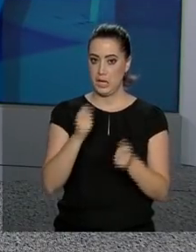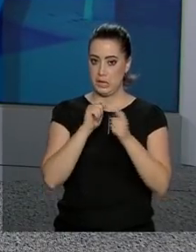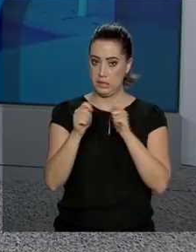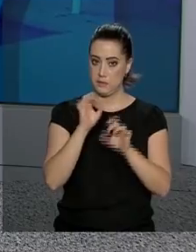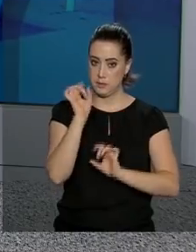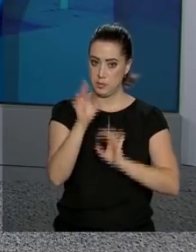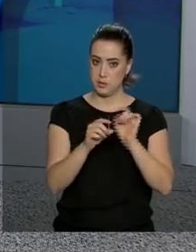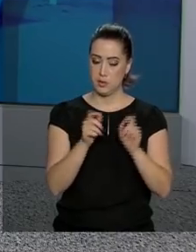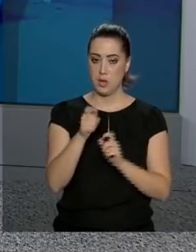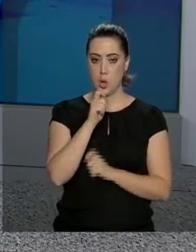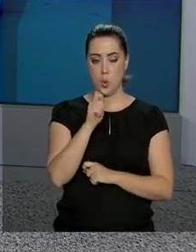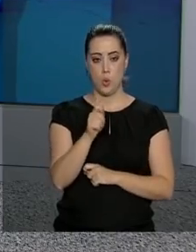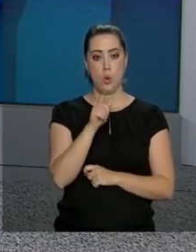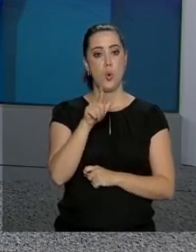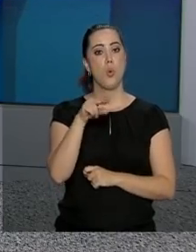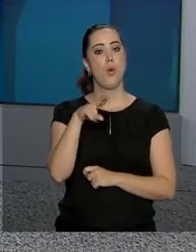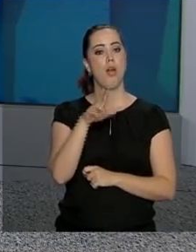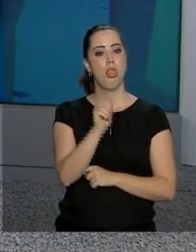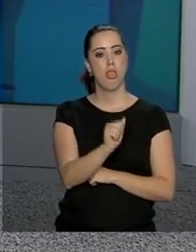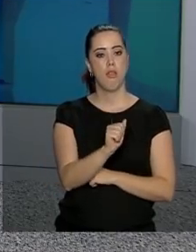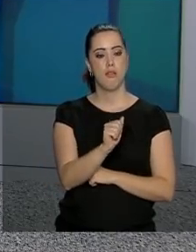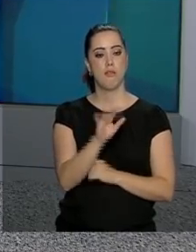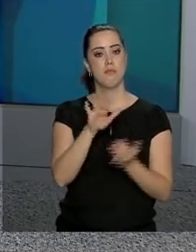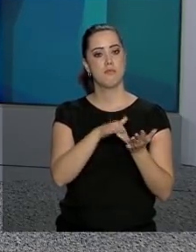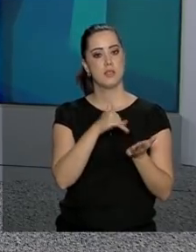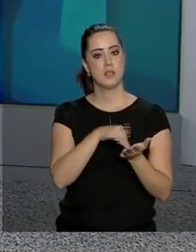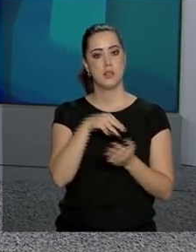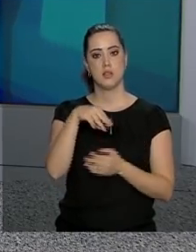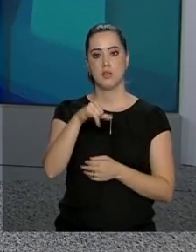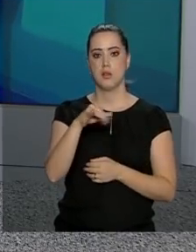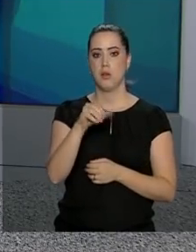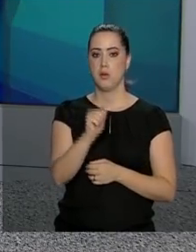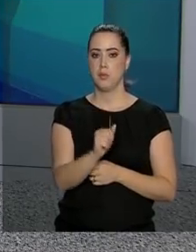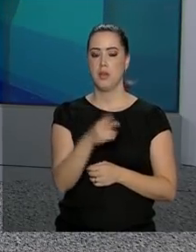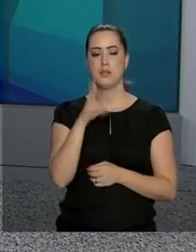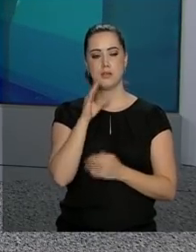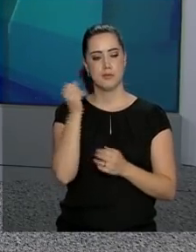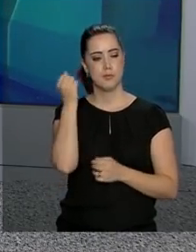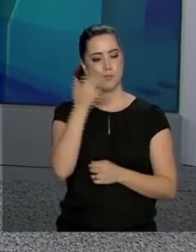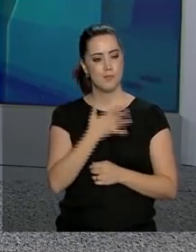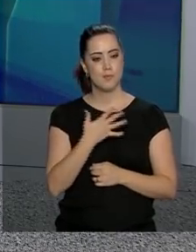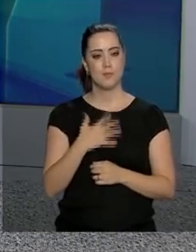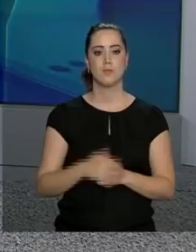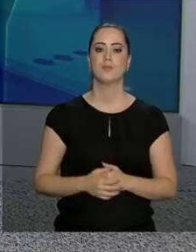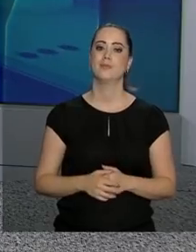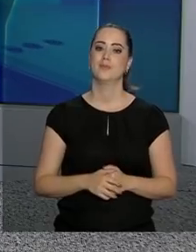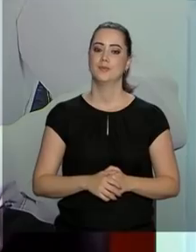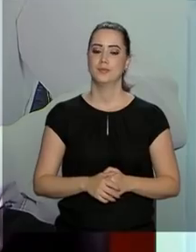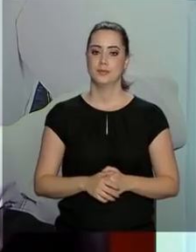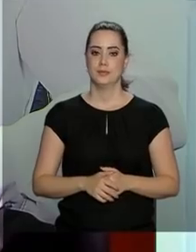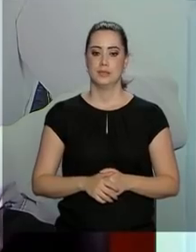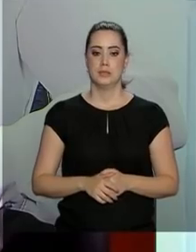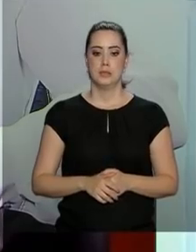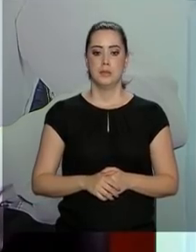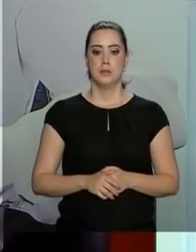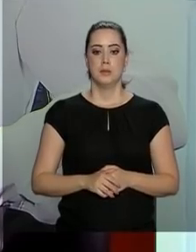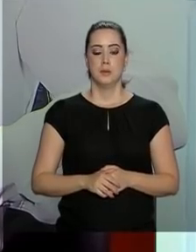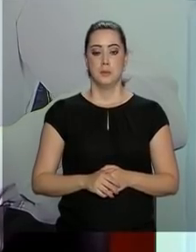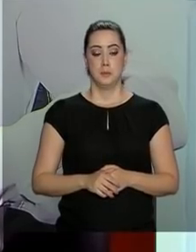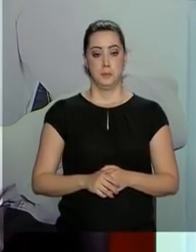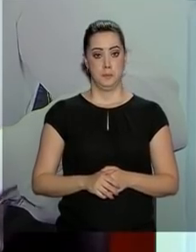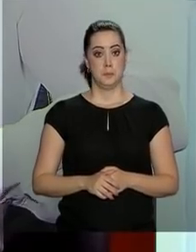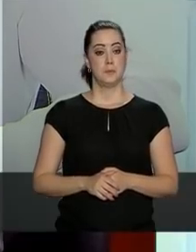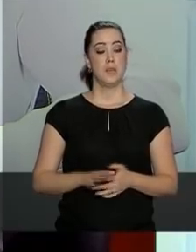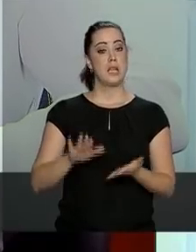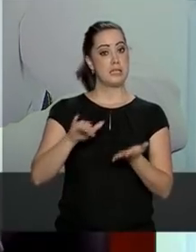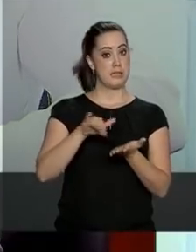entrevista exclusiva à repórter Luana Karen, a secretária Márcia Amorim explica os objetivos. A Secretaria